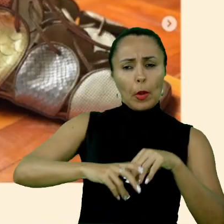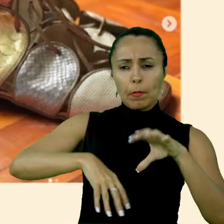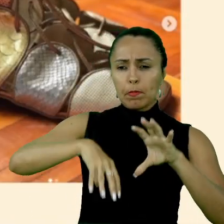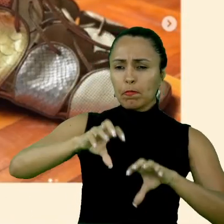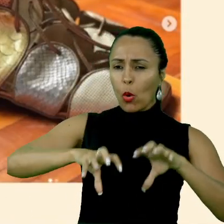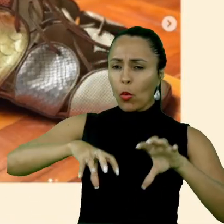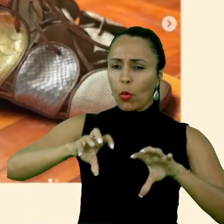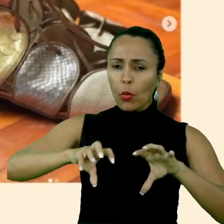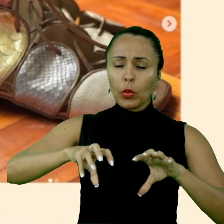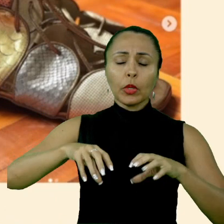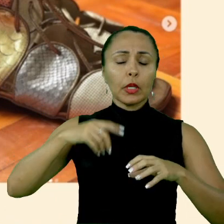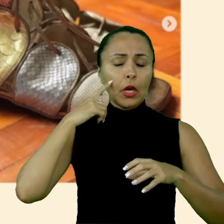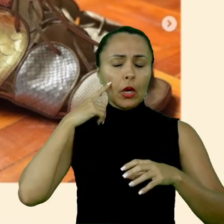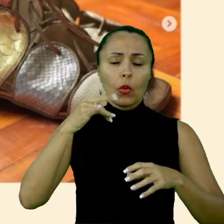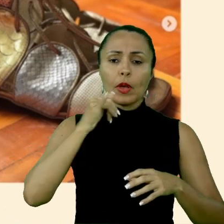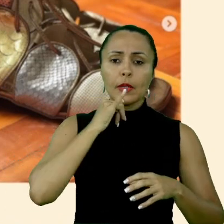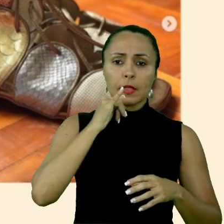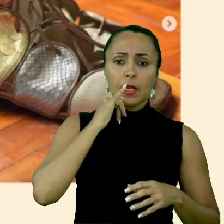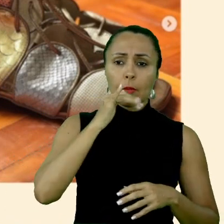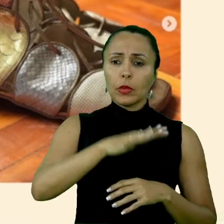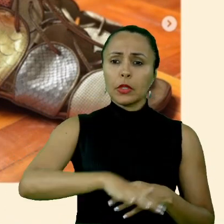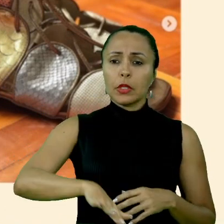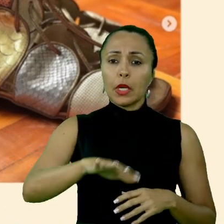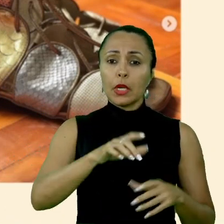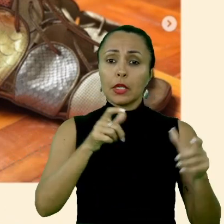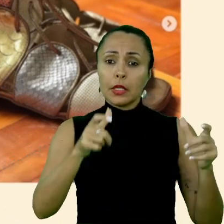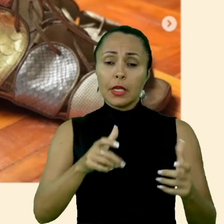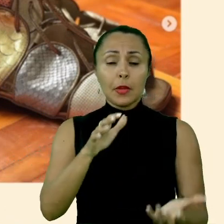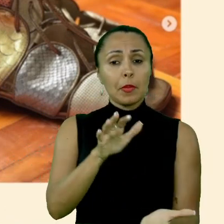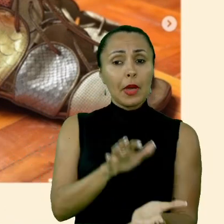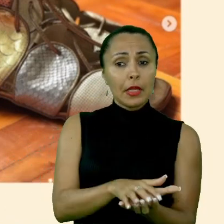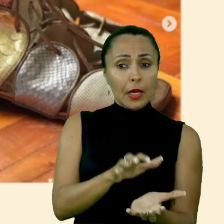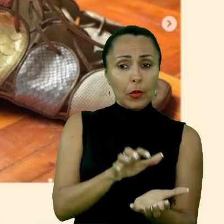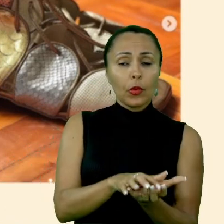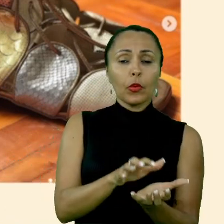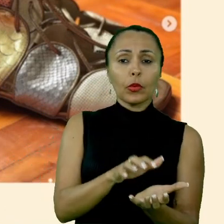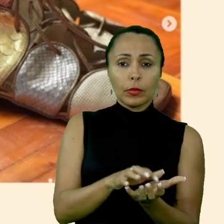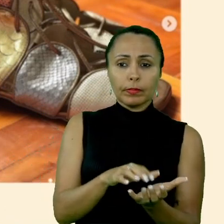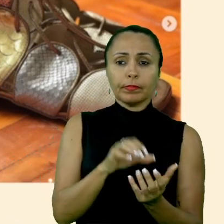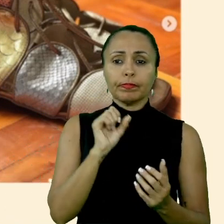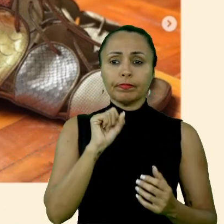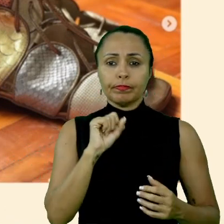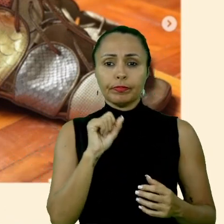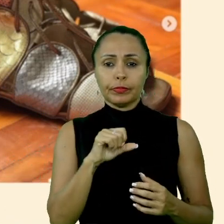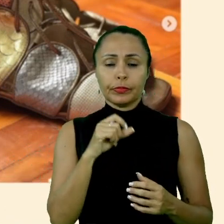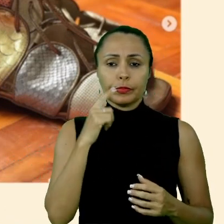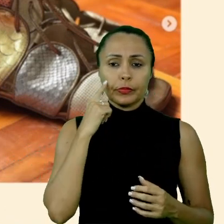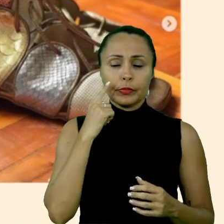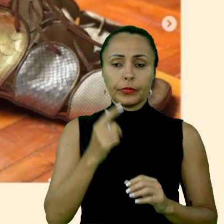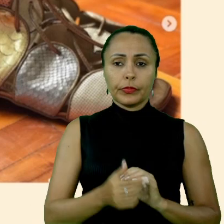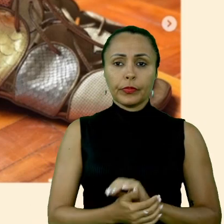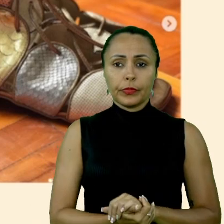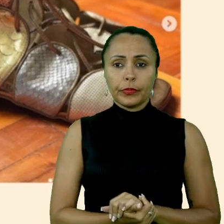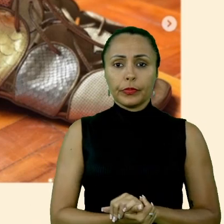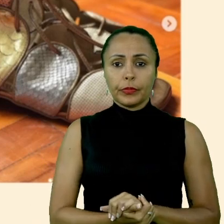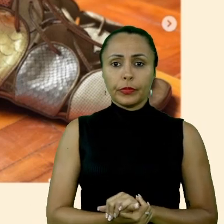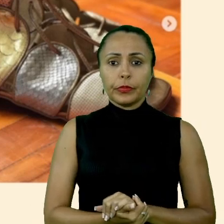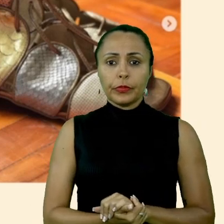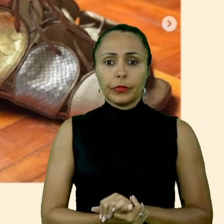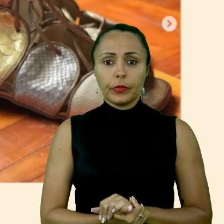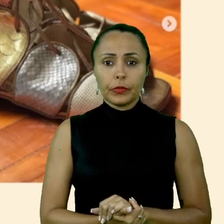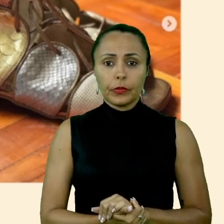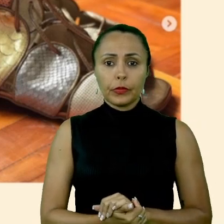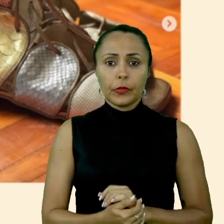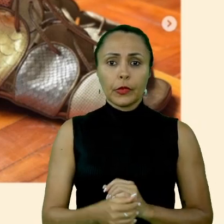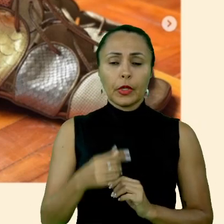exemplos daqui da nossa região, daqui de Pernambuco, a sandália ora-bolas da Gabi Fonseca, o brinco da